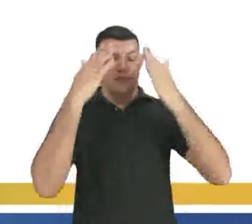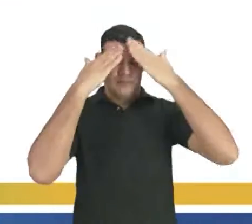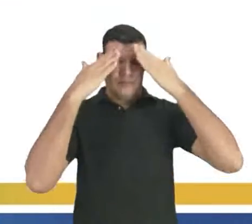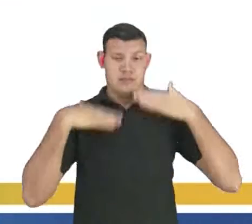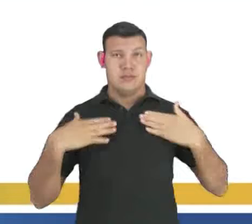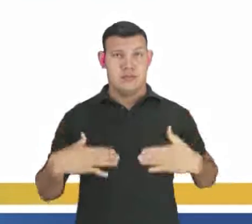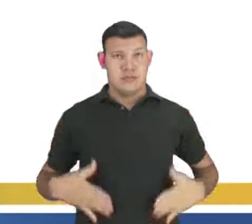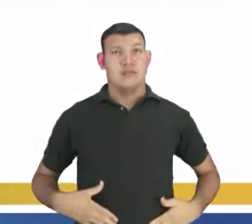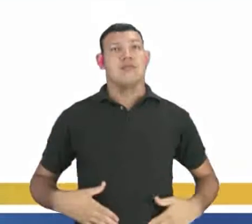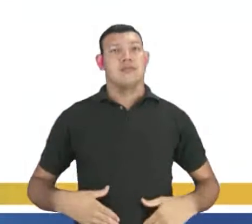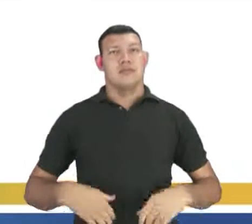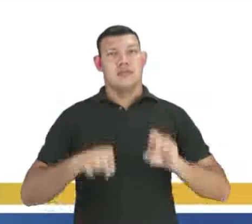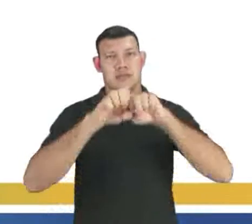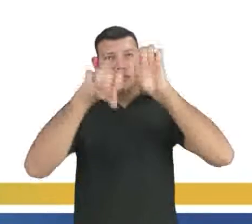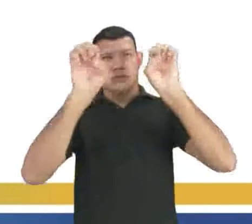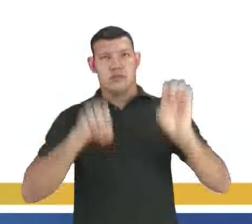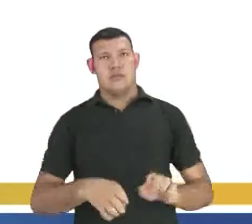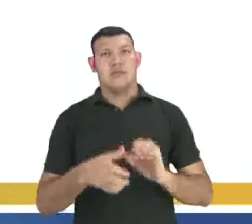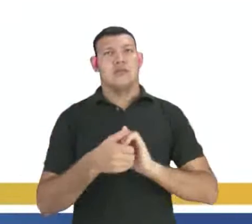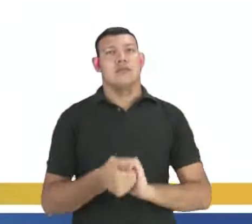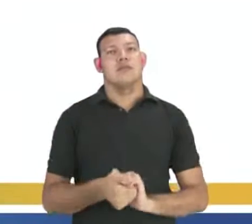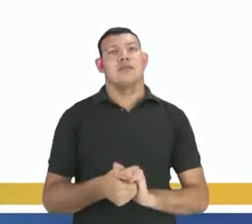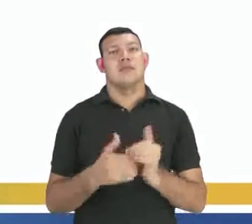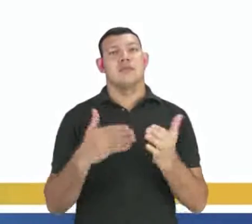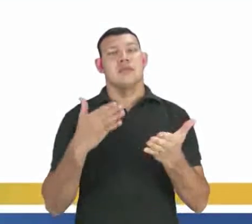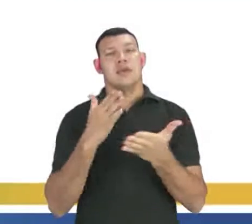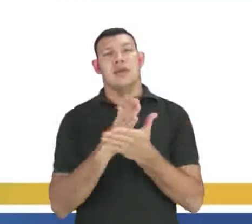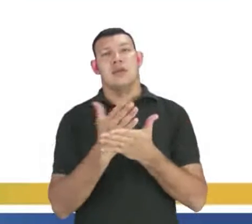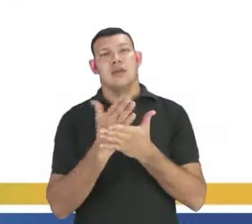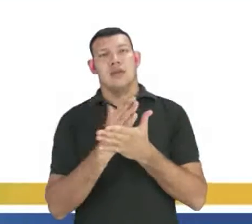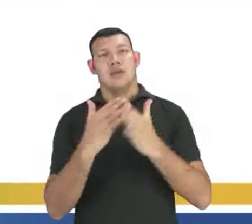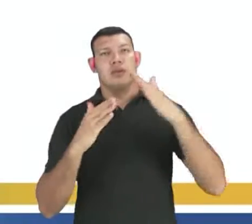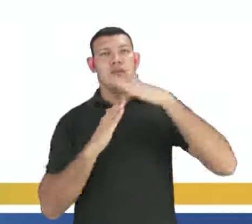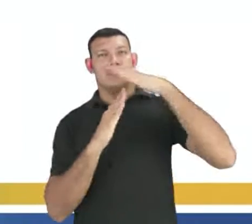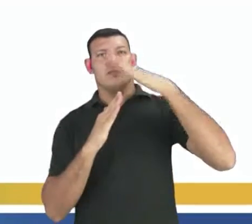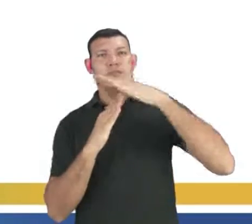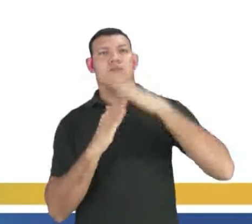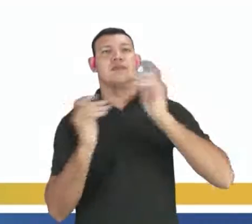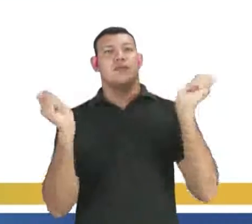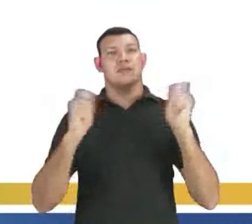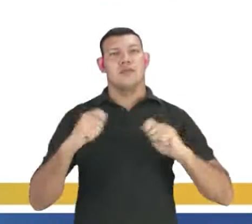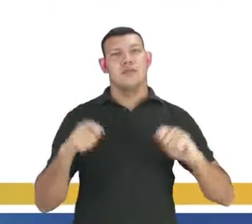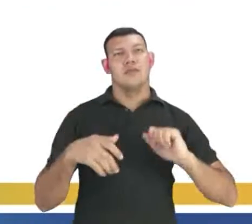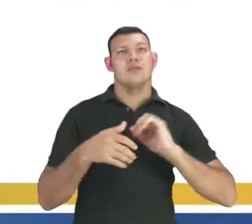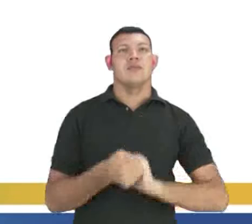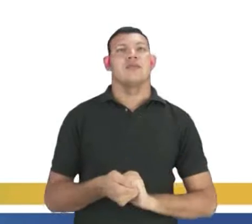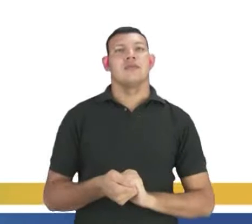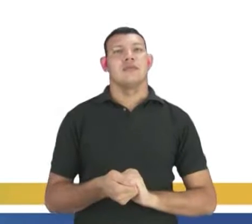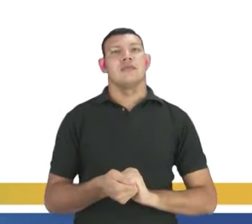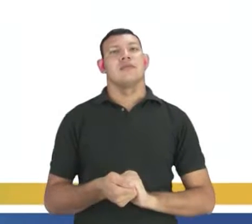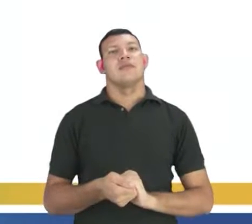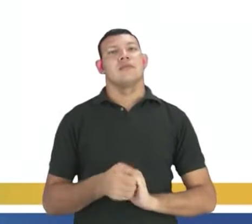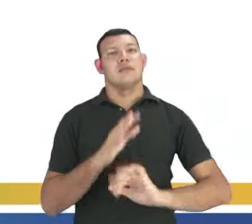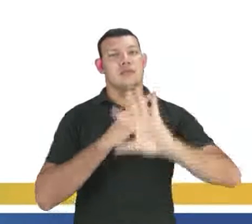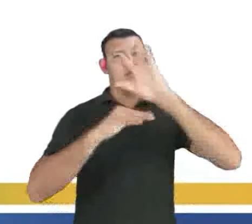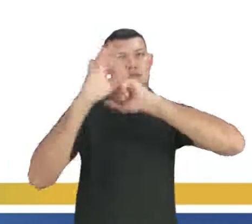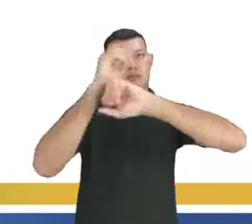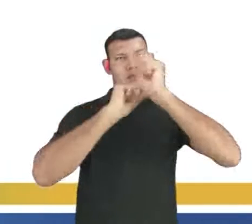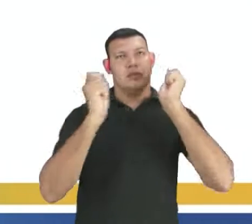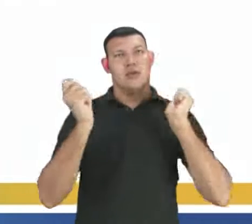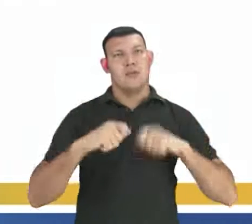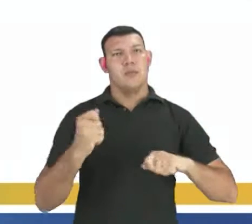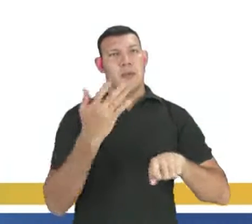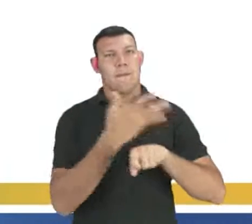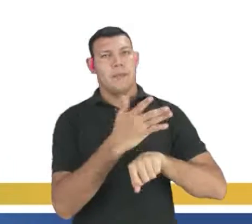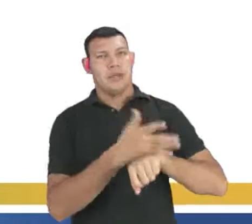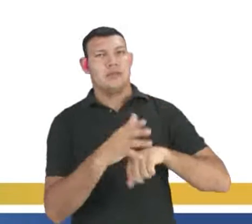né? Sobre suas estruturas, sobre os seus limites e possibilidades, para que assim atinja um aprendizado e uma